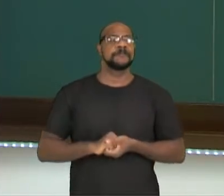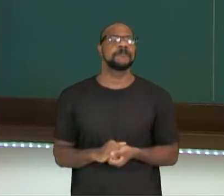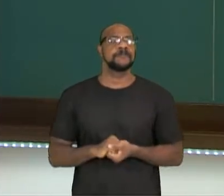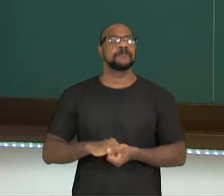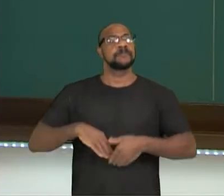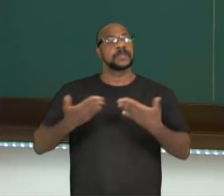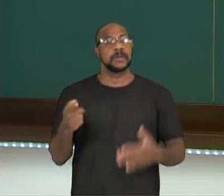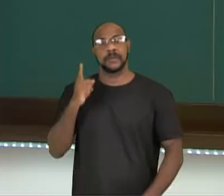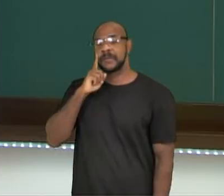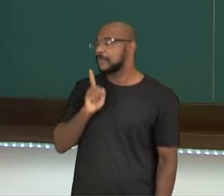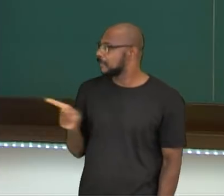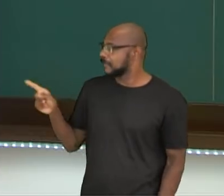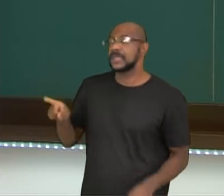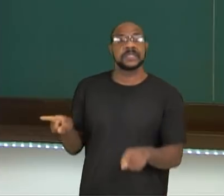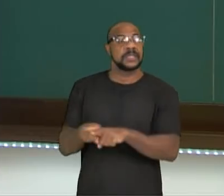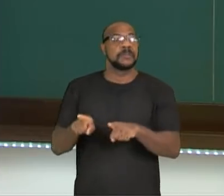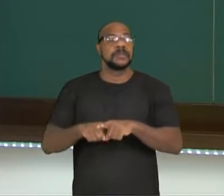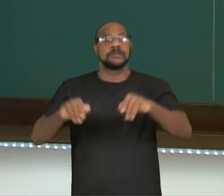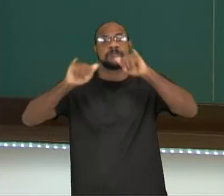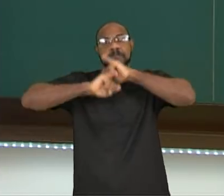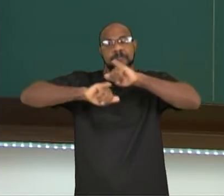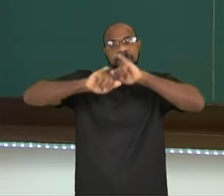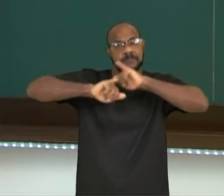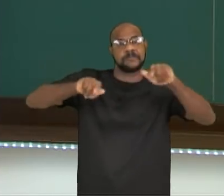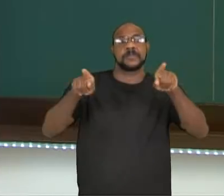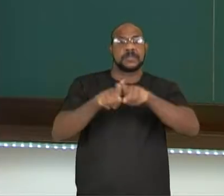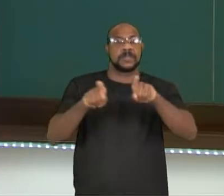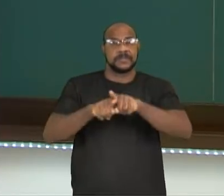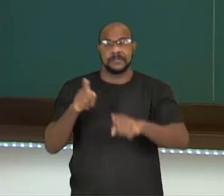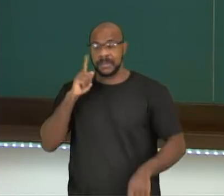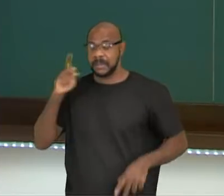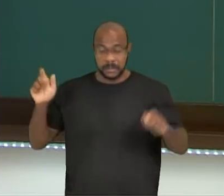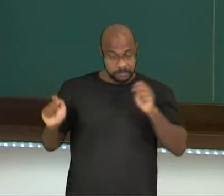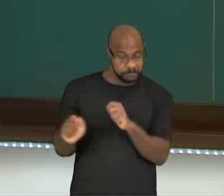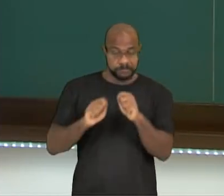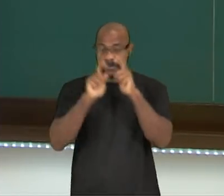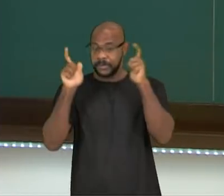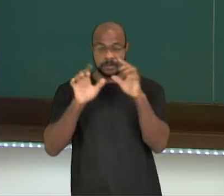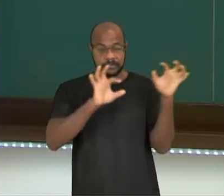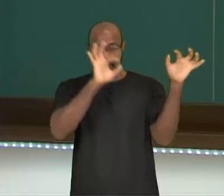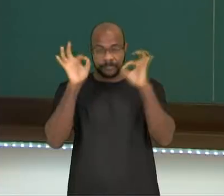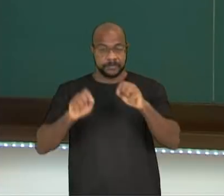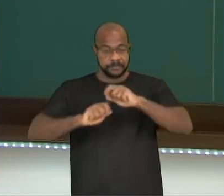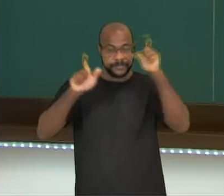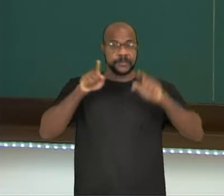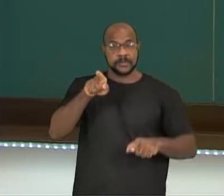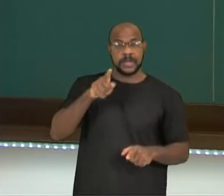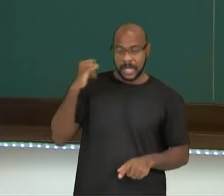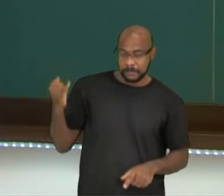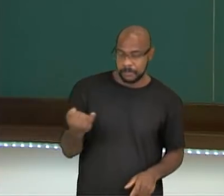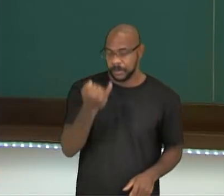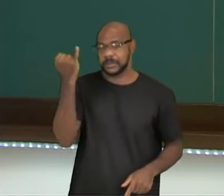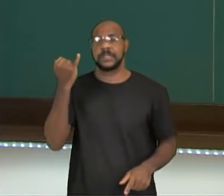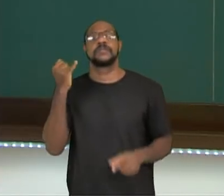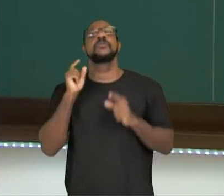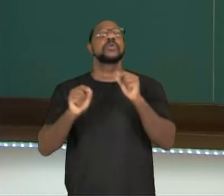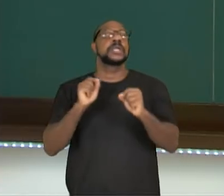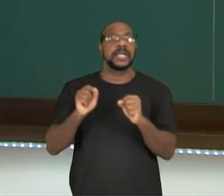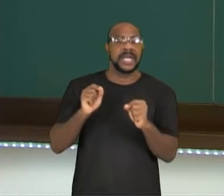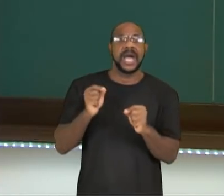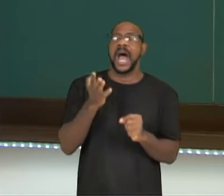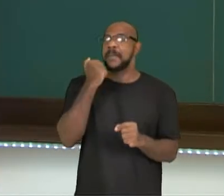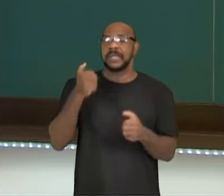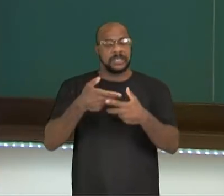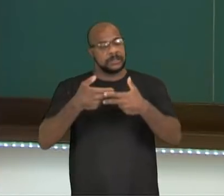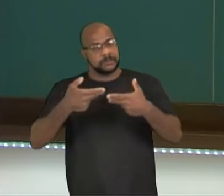Então, aqui também uma campanha de divulgação, né, para alertar as pessoas da importância da alimentação saudável, também feita